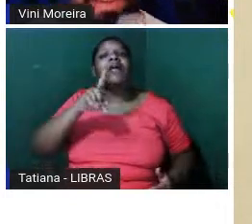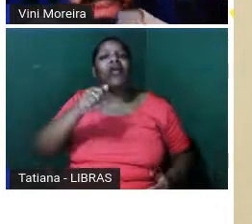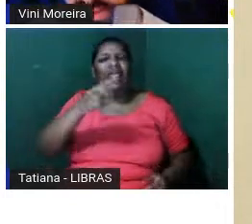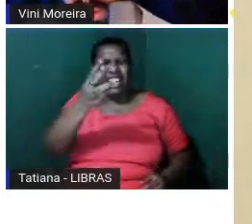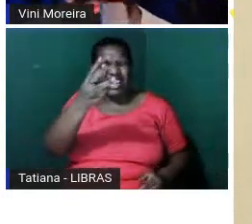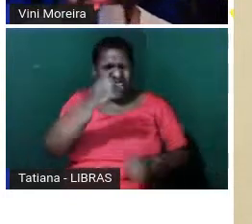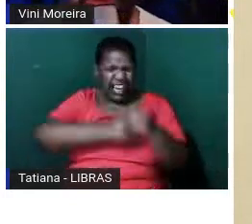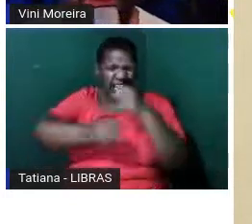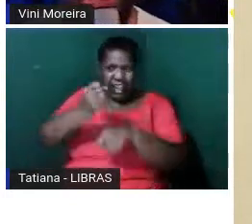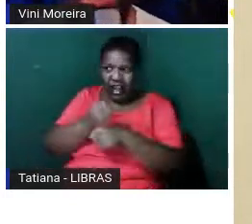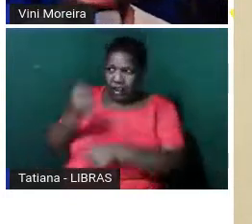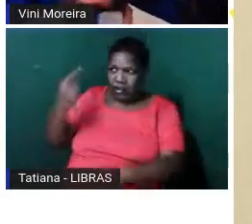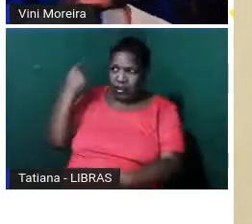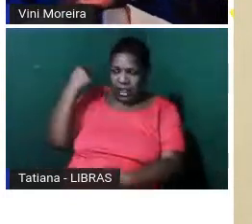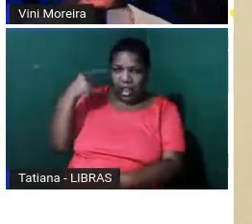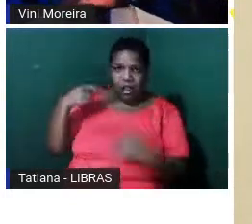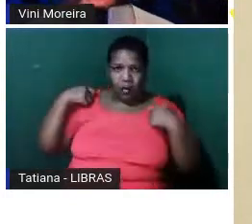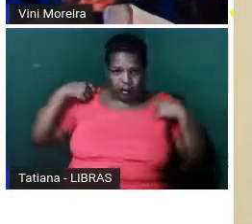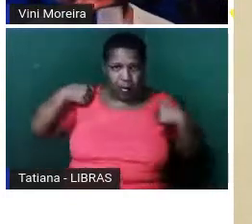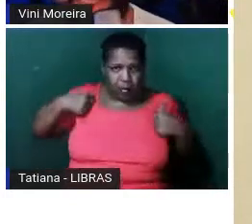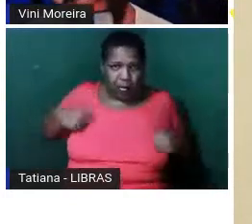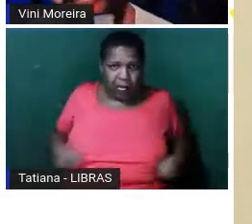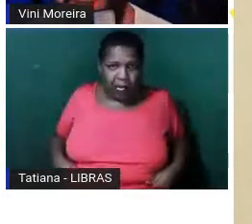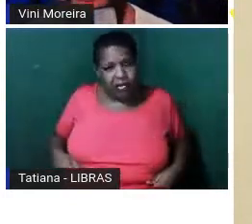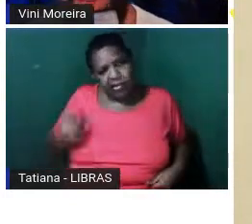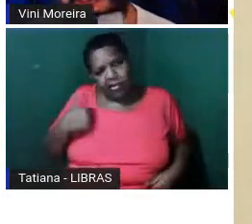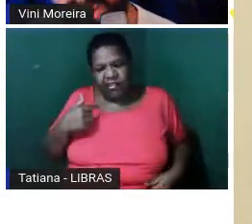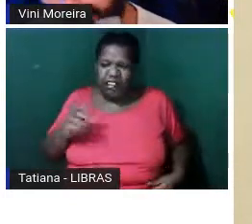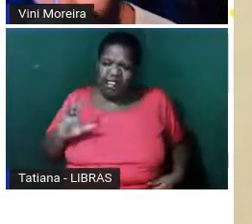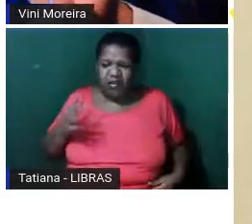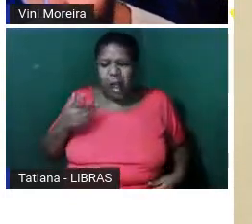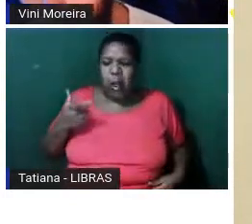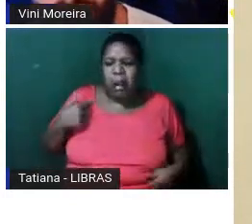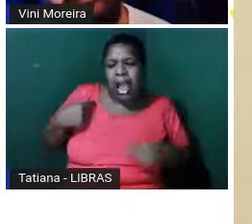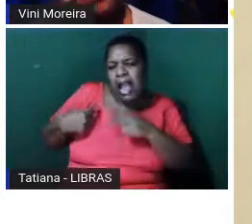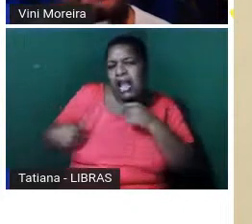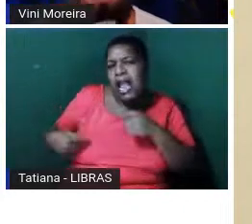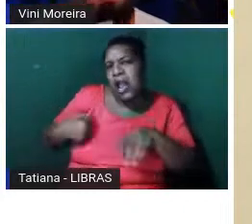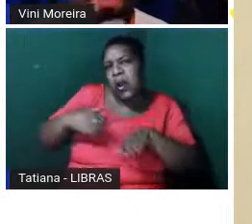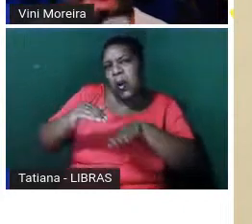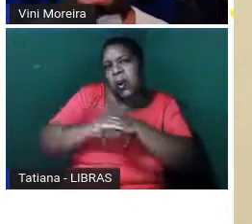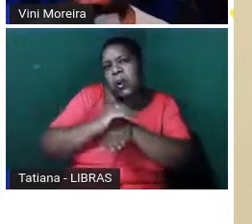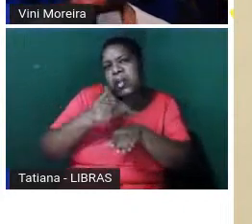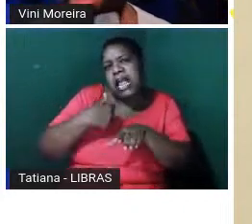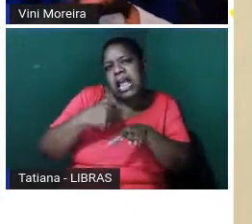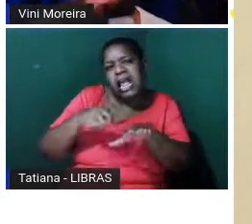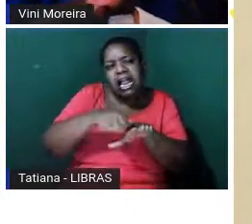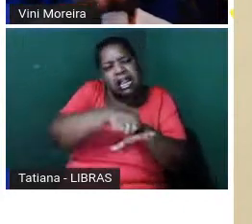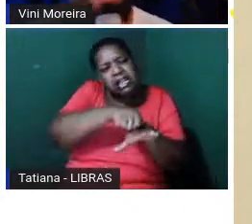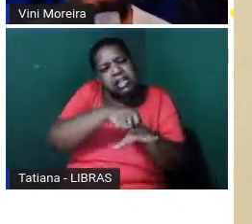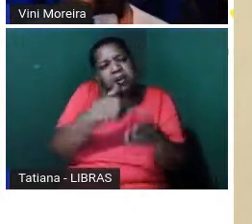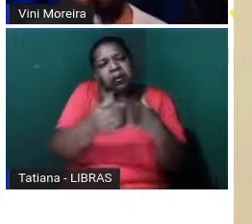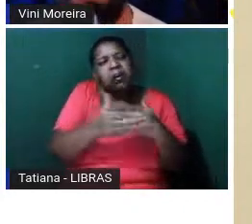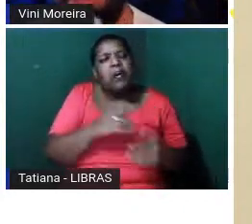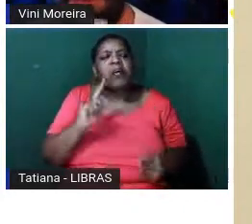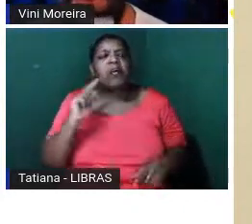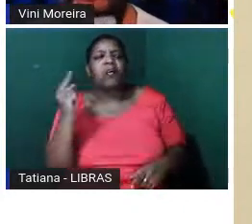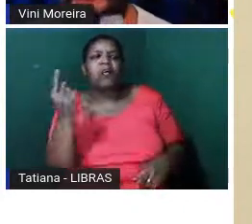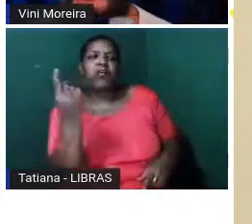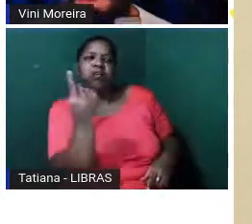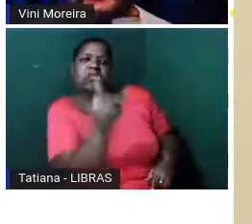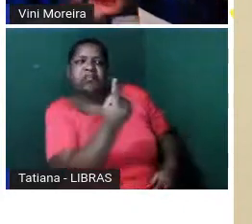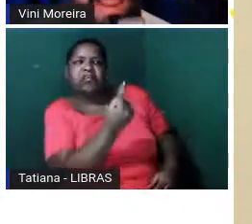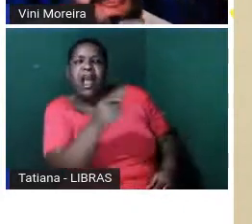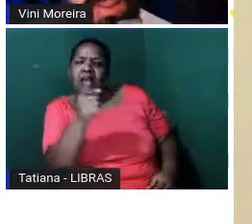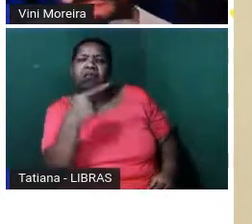anos atrás uma blusa não tão rasgada e um tênis qualquer e você vai corre dar a volta no seu